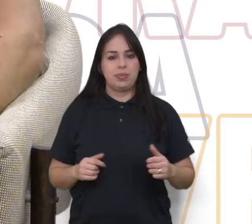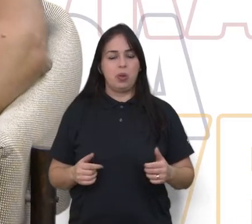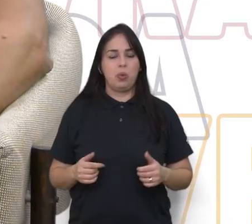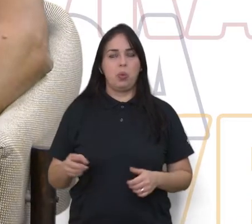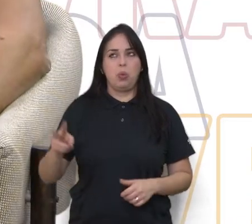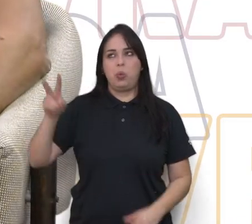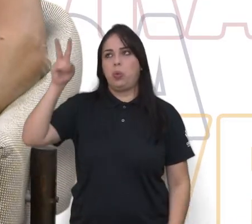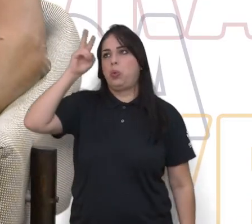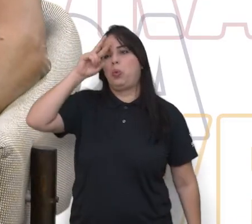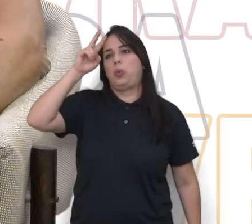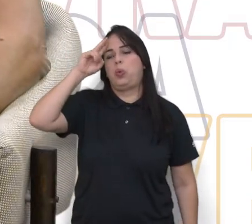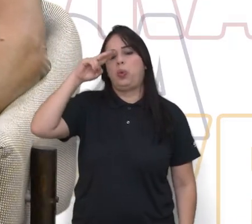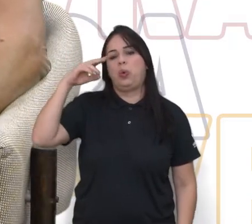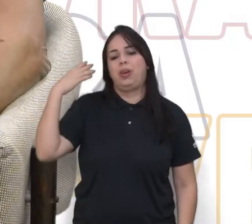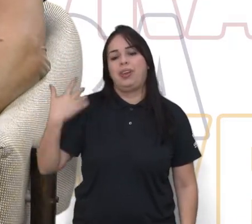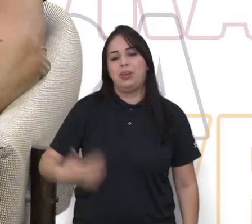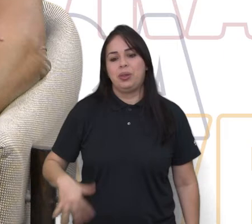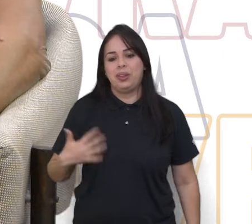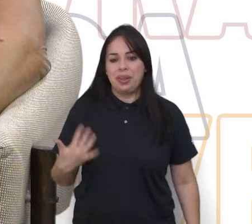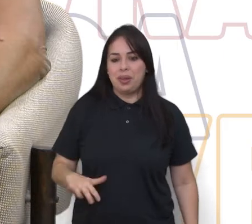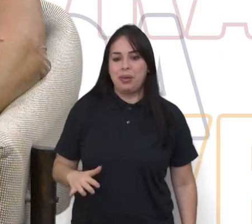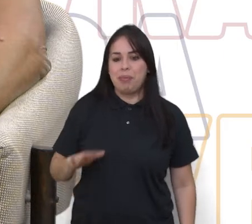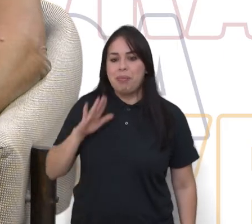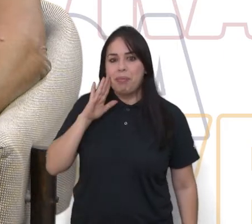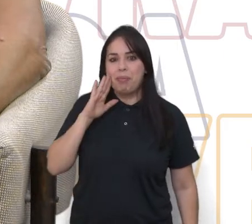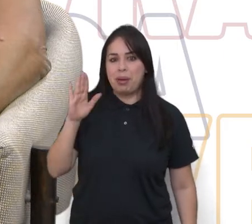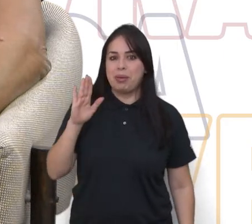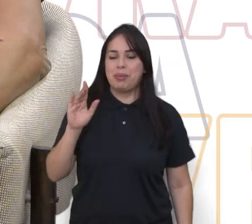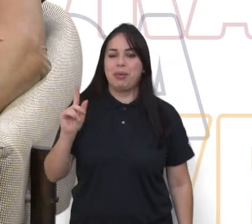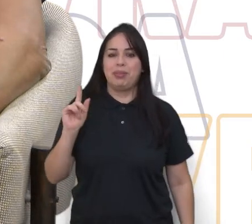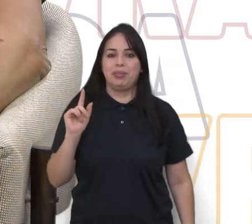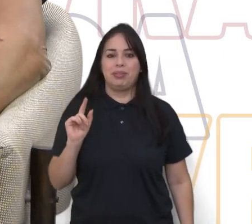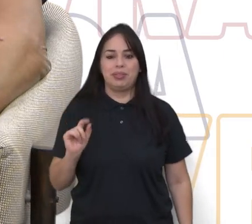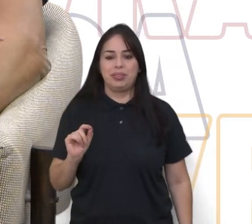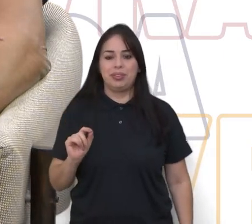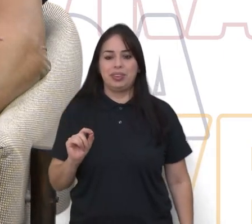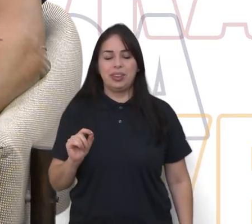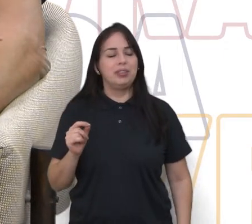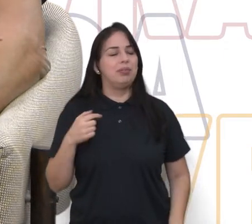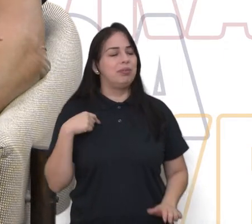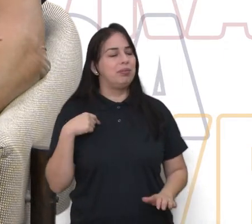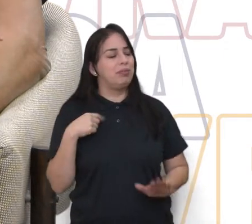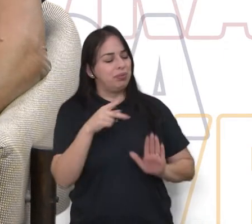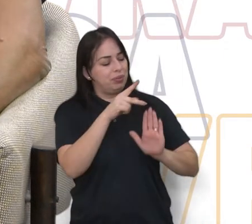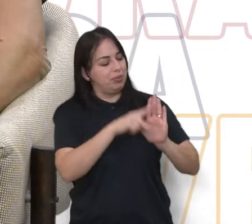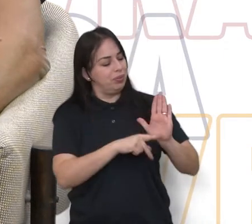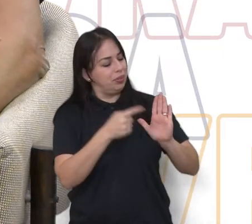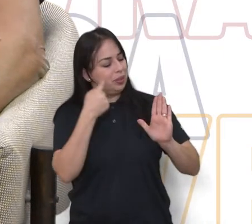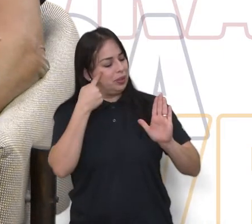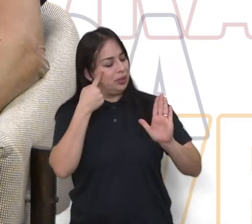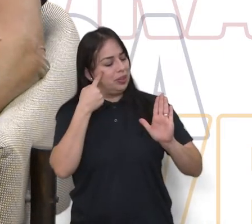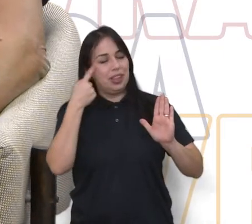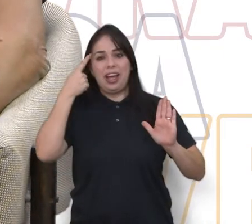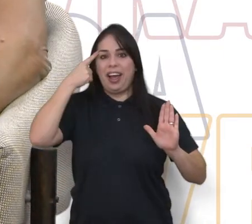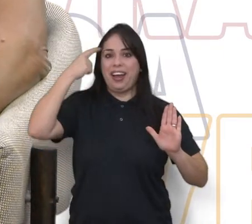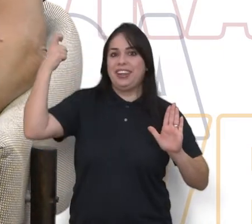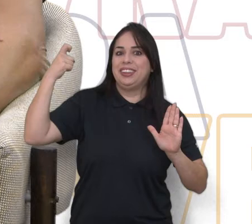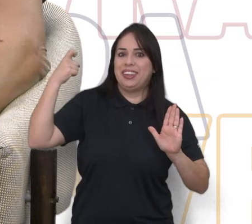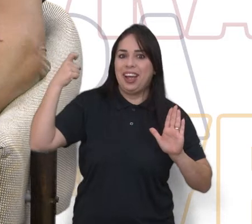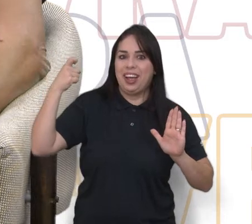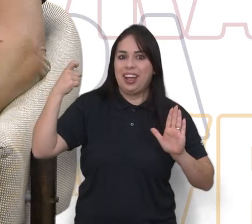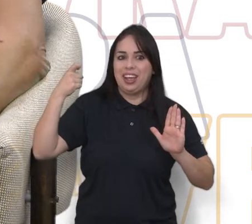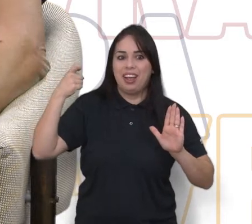muitas histórias, né? Principalmente quando a gente vê a ideia da nossa cabeça